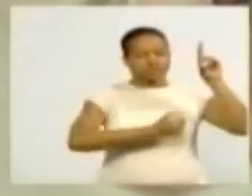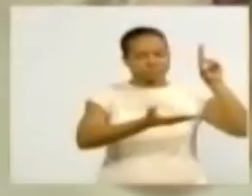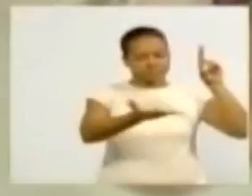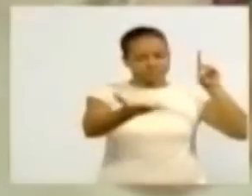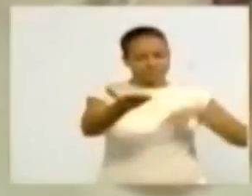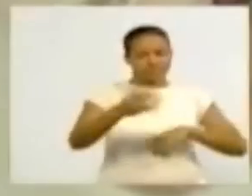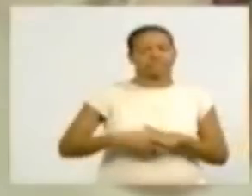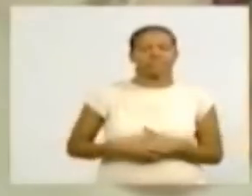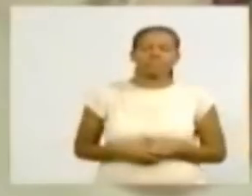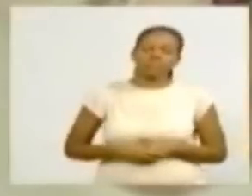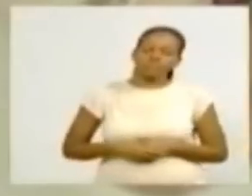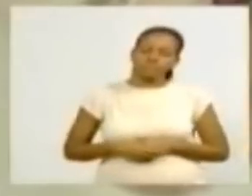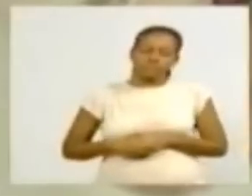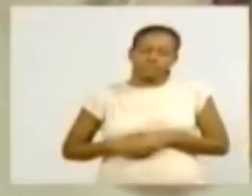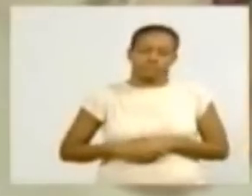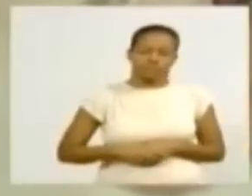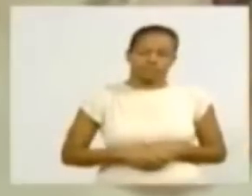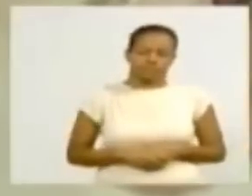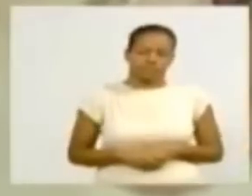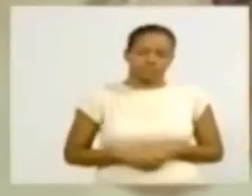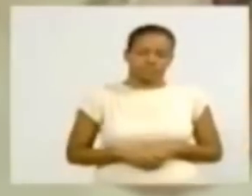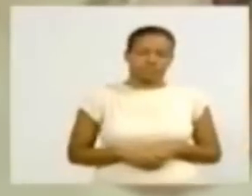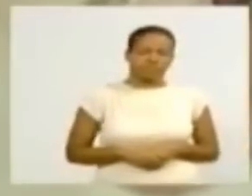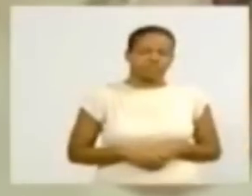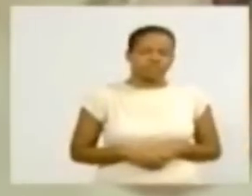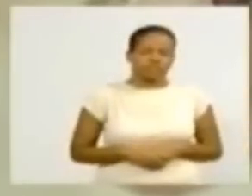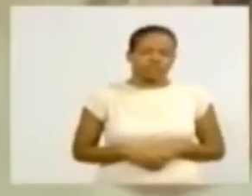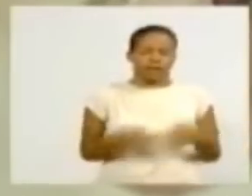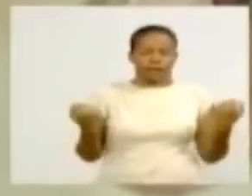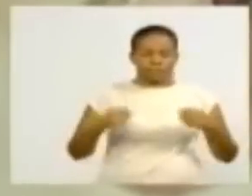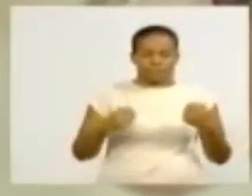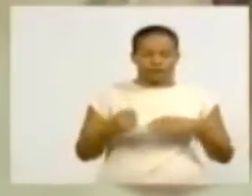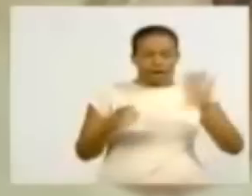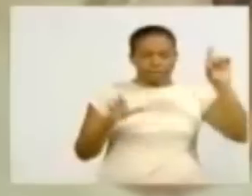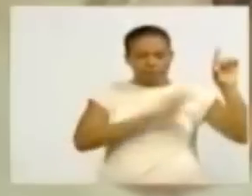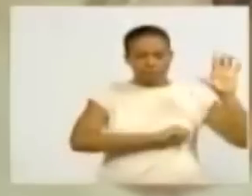E como o amor só pode ser compreendido a partir de uma outra pessoa,